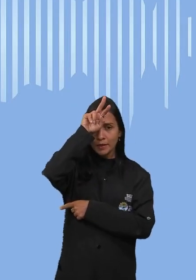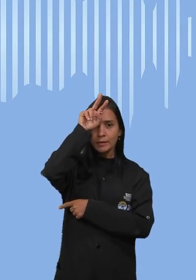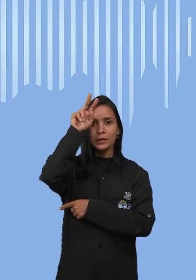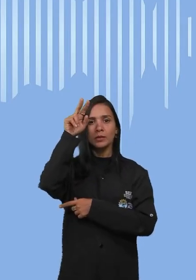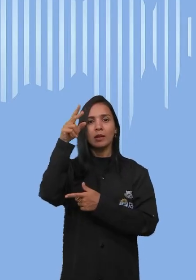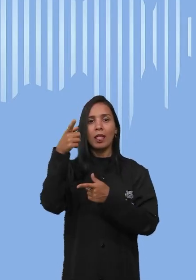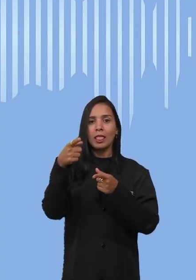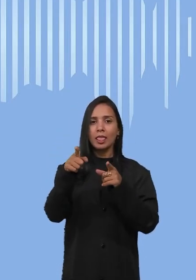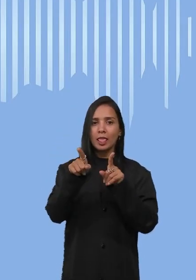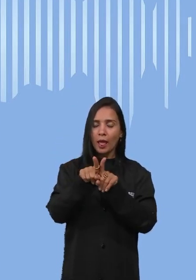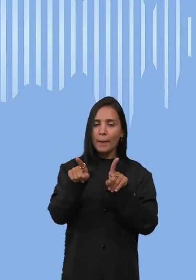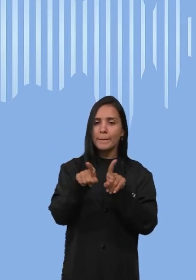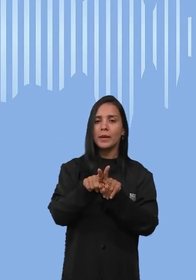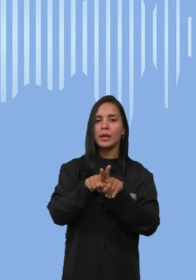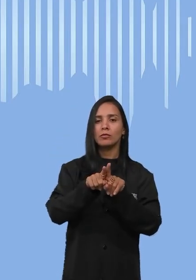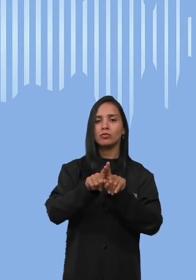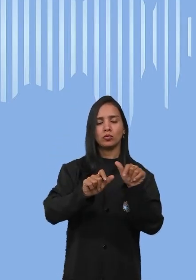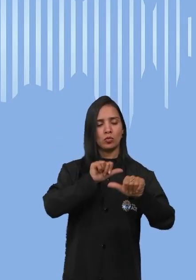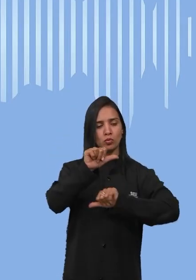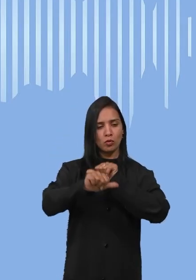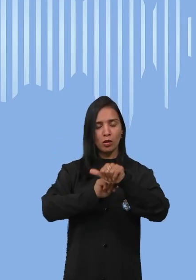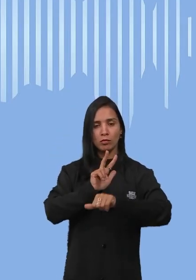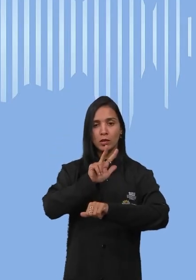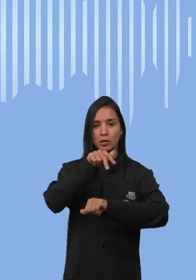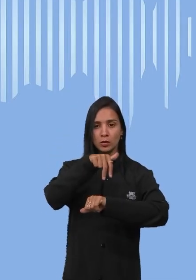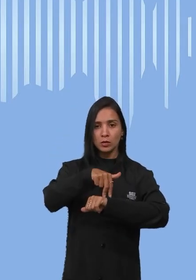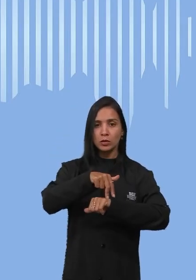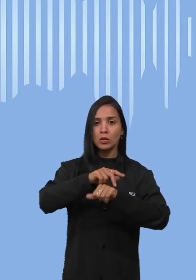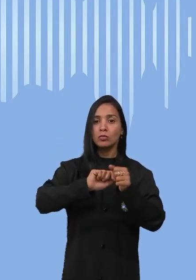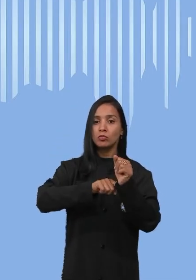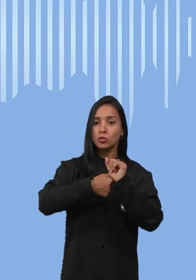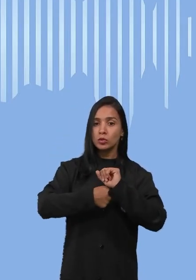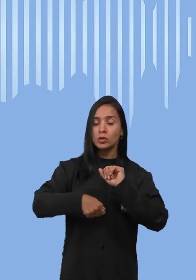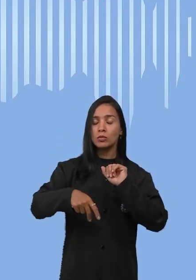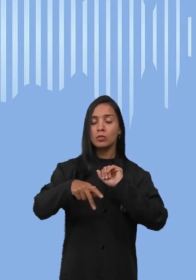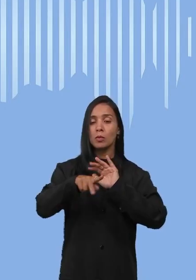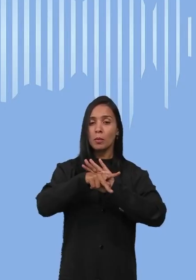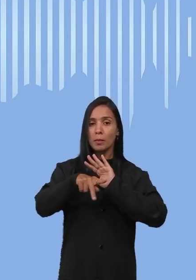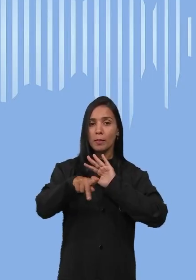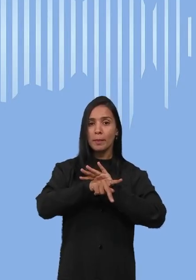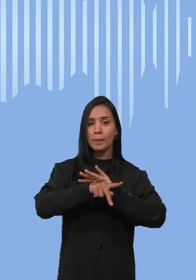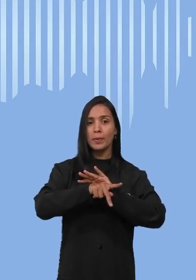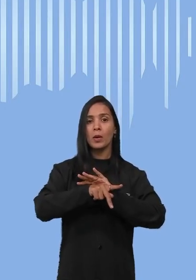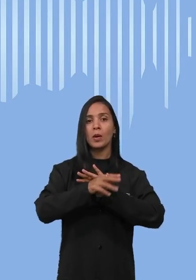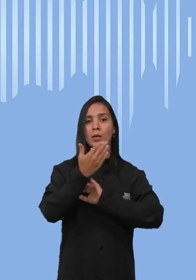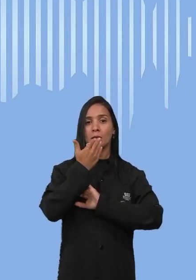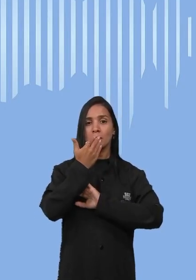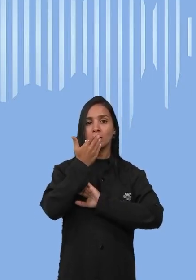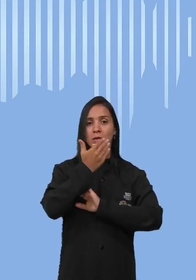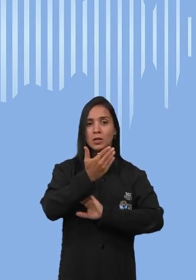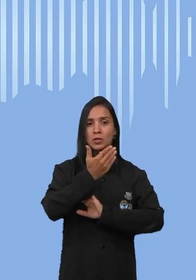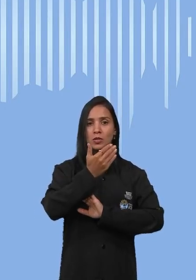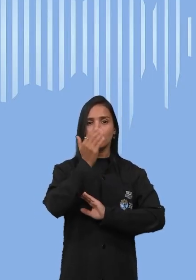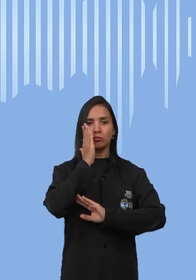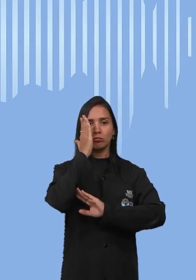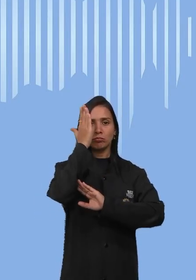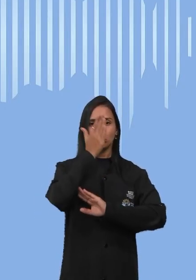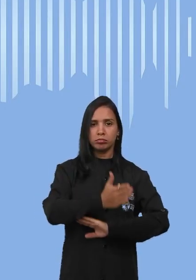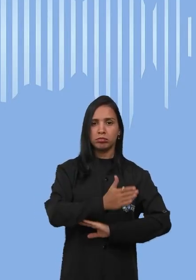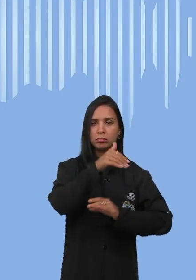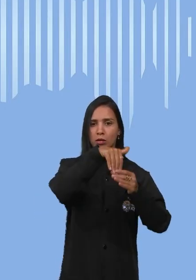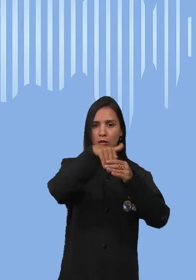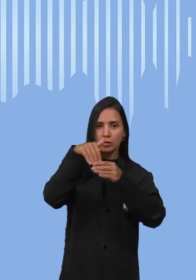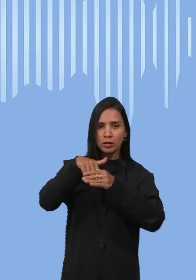tornou-se um símbolo da campanha pelas diretas já. Por quê? Letra A, foi usada como jingle